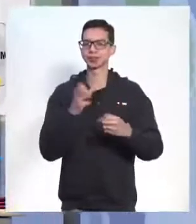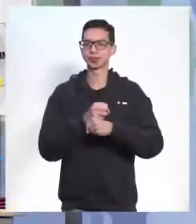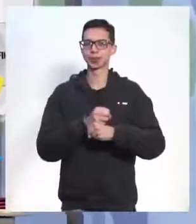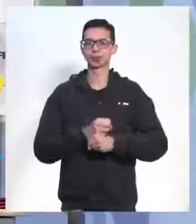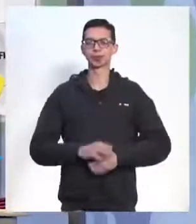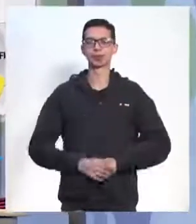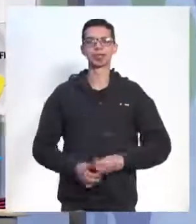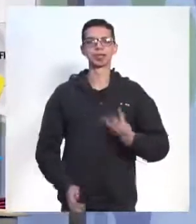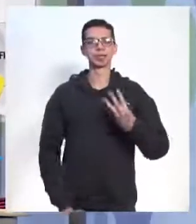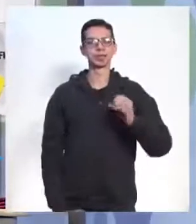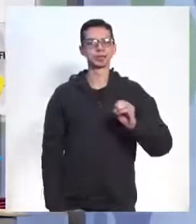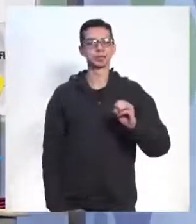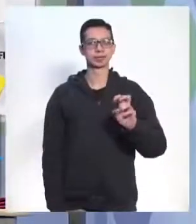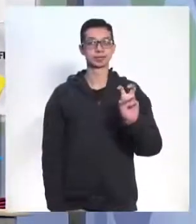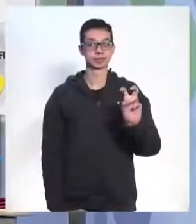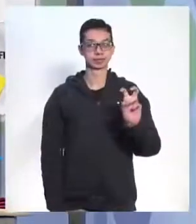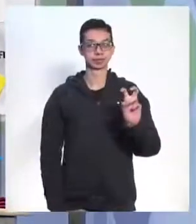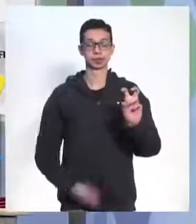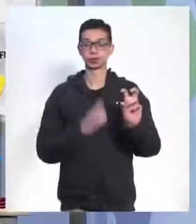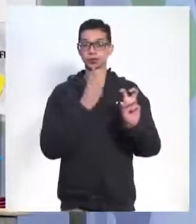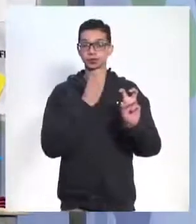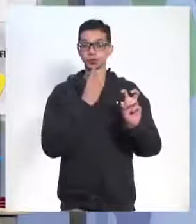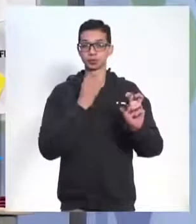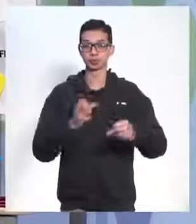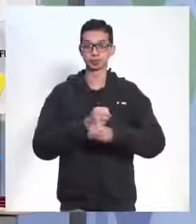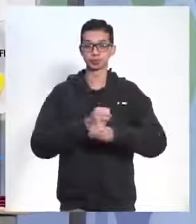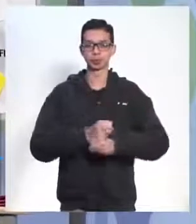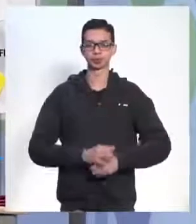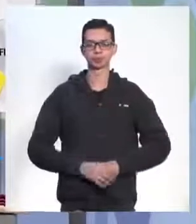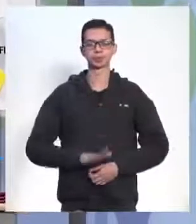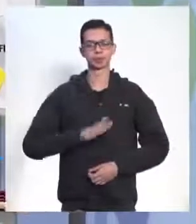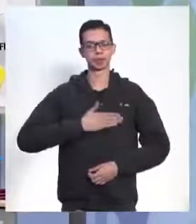5 pontos. Calma aí.